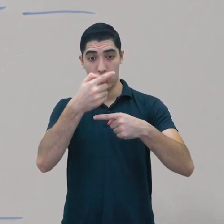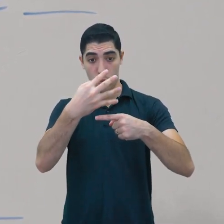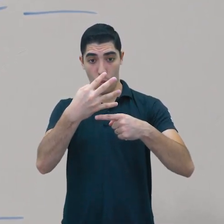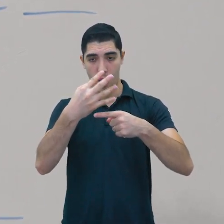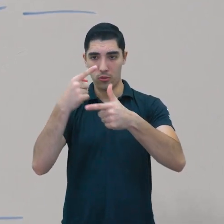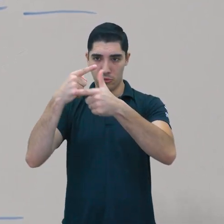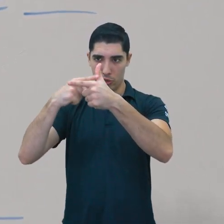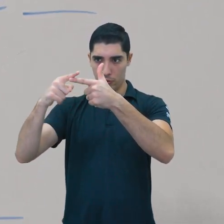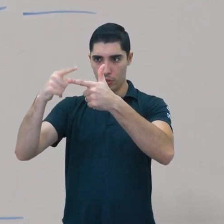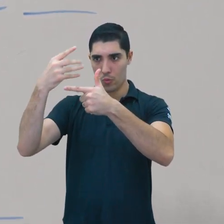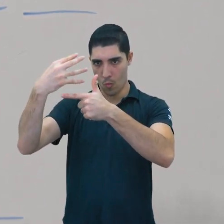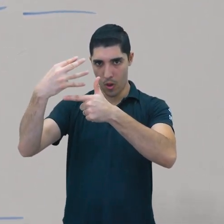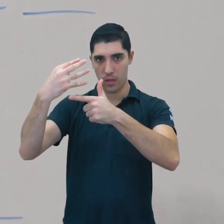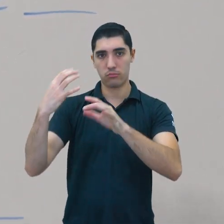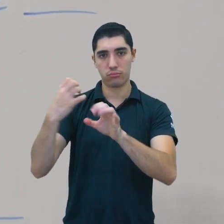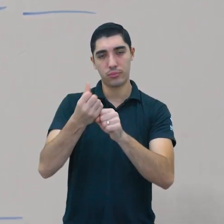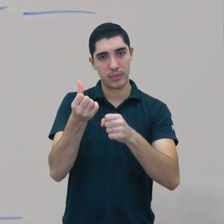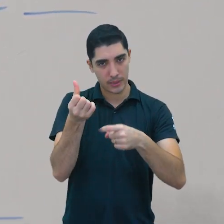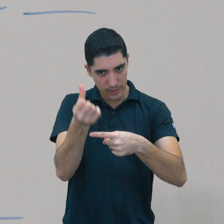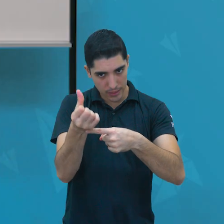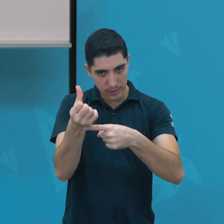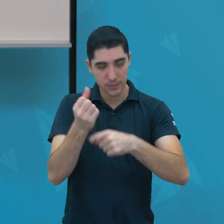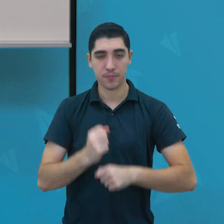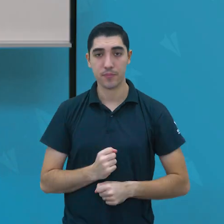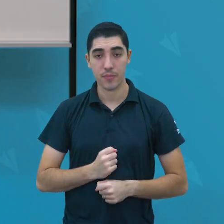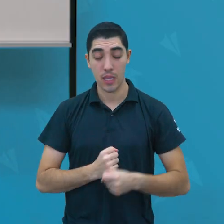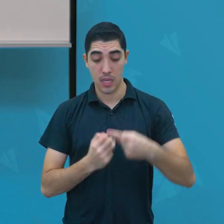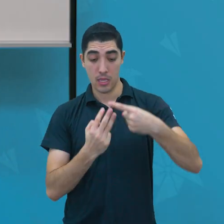por 4, 6.